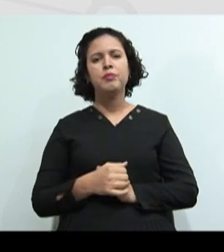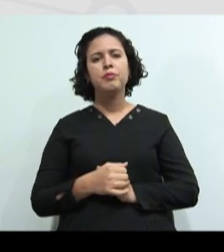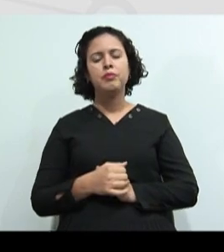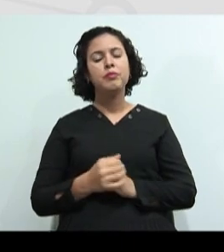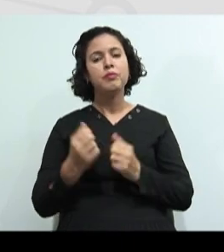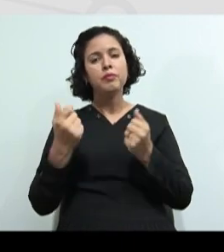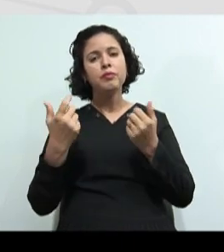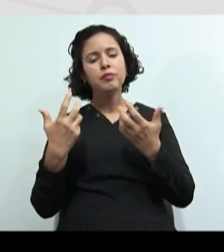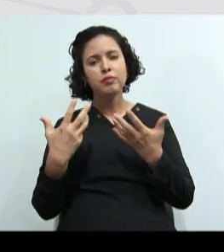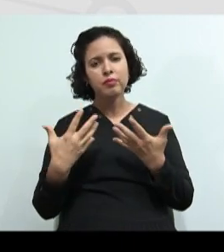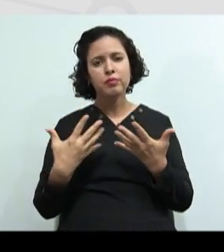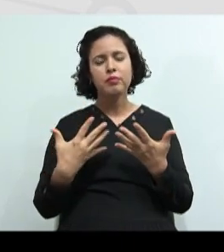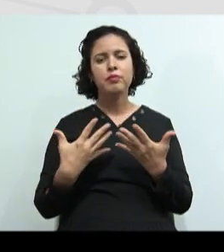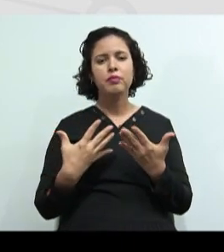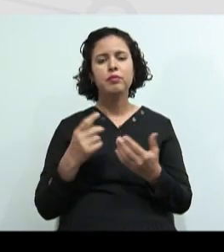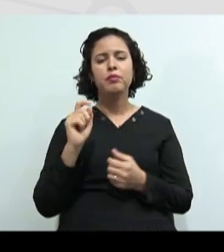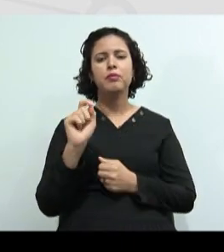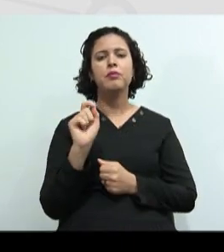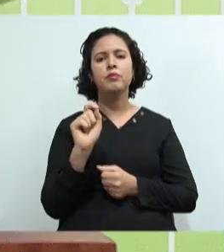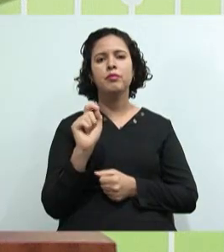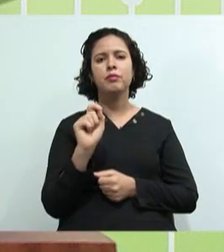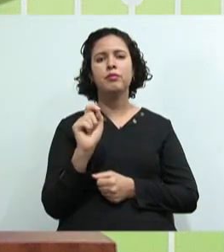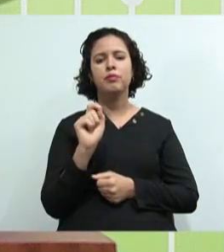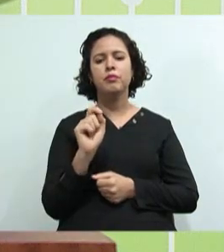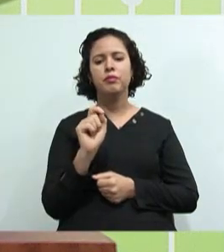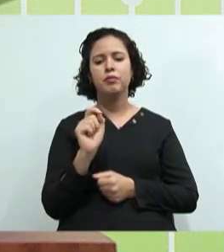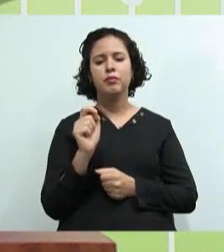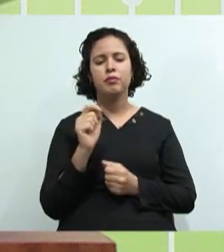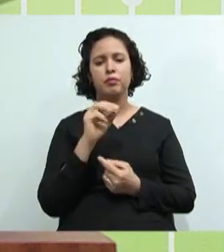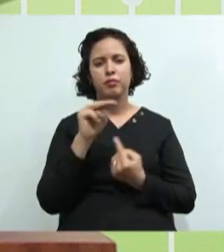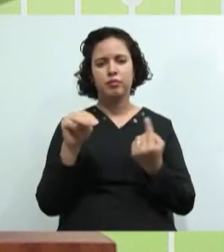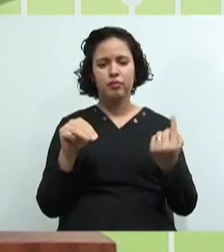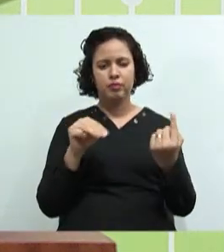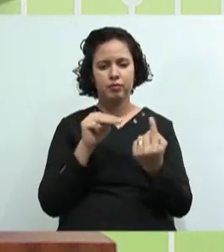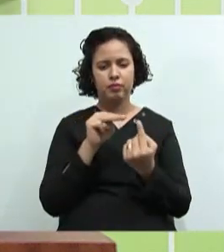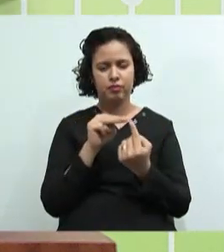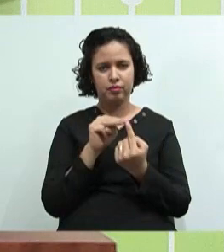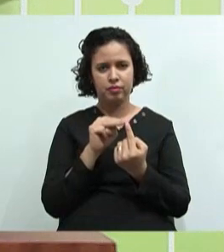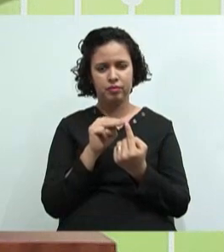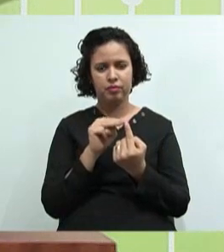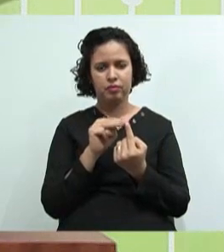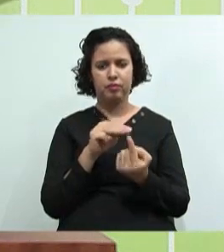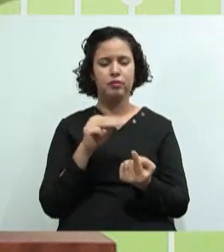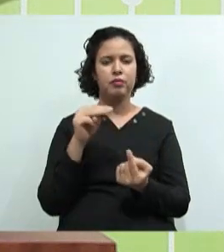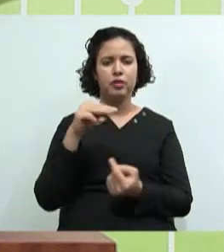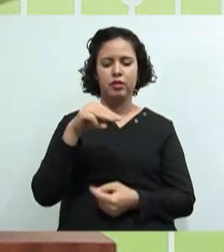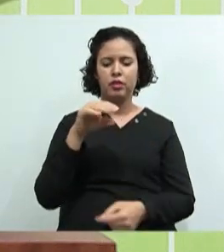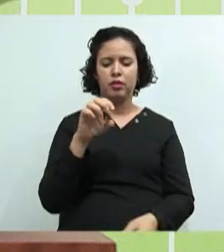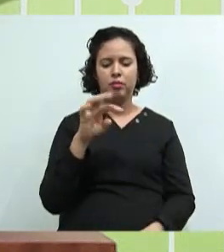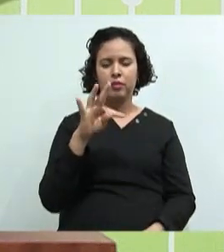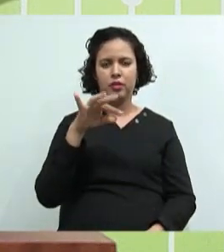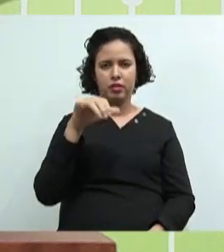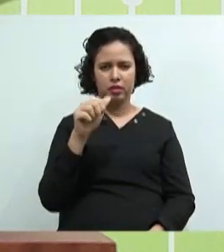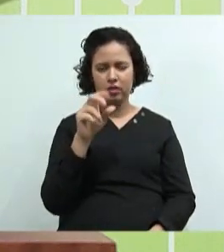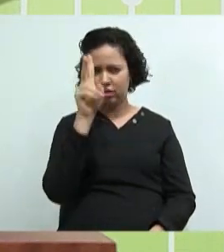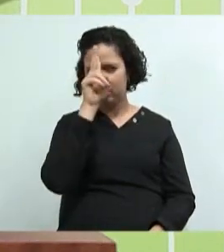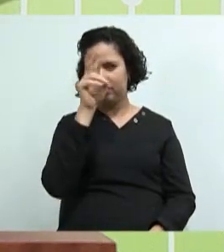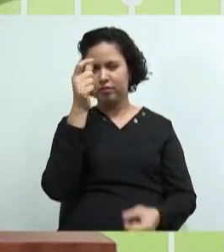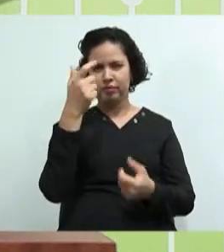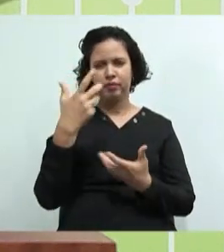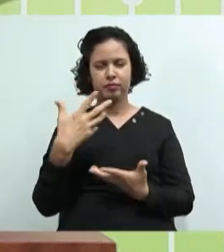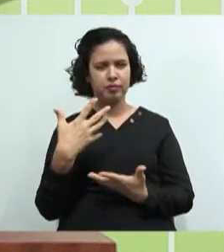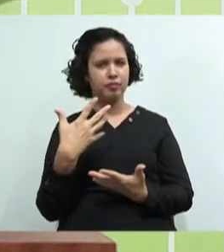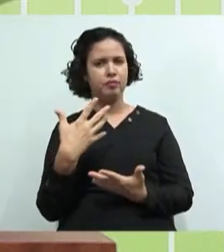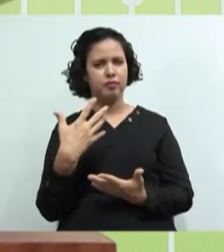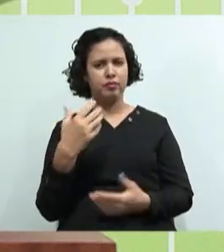nós falamos de meta, pode voltar aqui para mim, quando nós falamos de meta, nós falamos de meta smart. Lembra que eu dei o exemplo do smartphone, tá? O teu